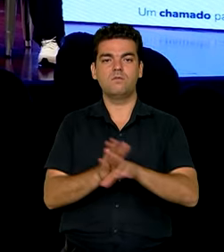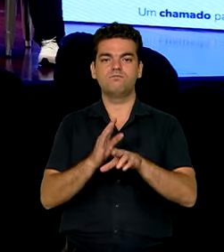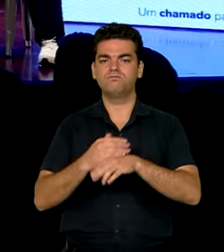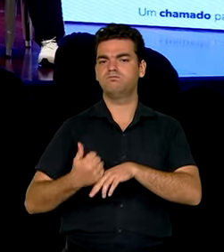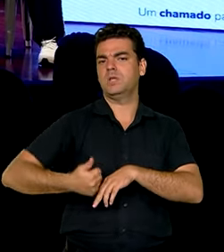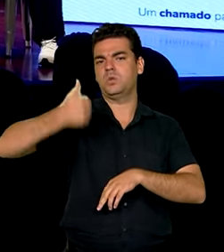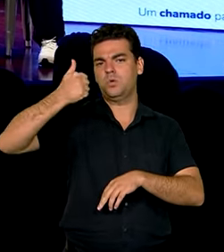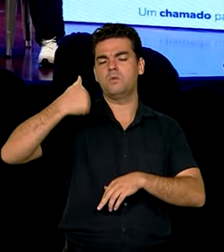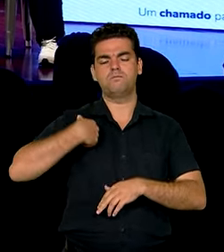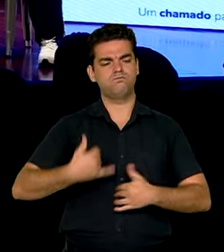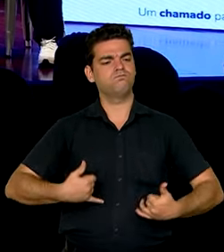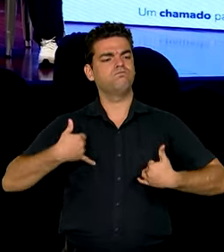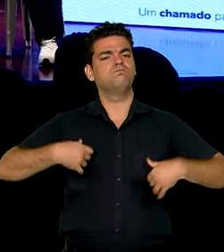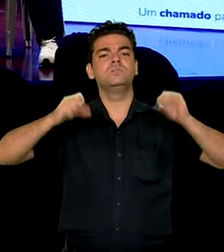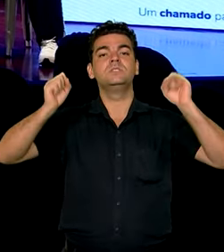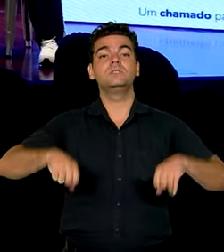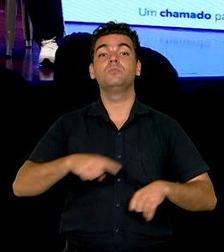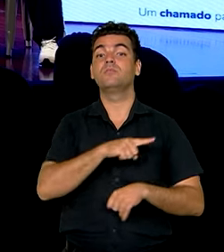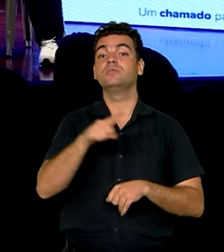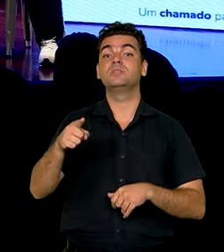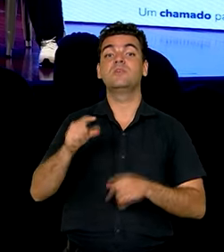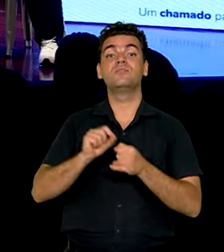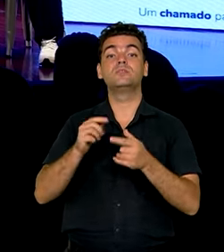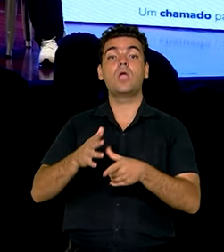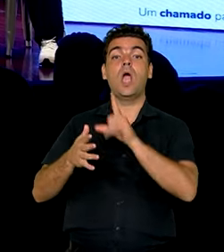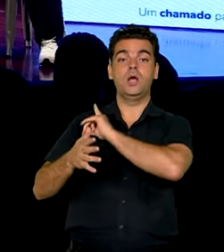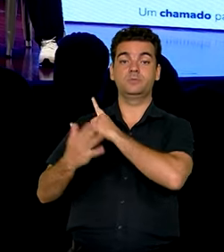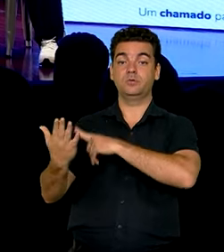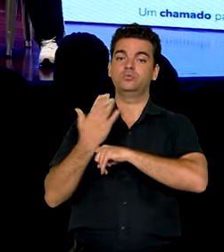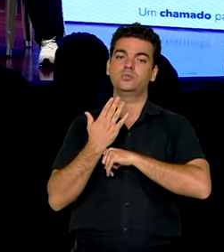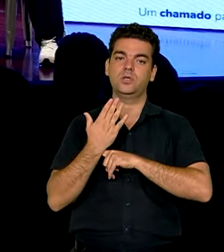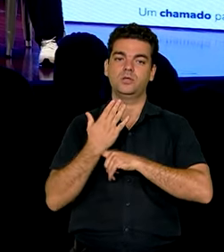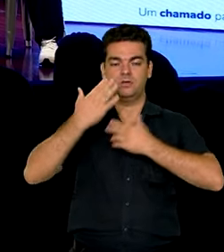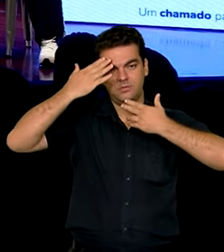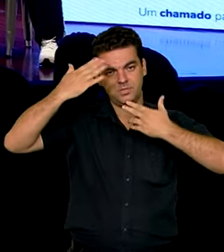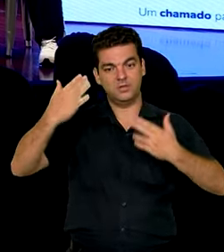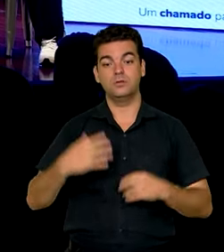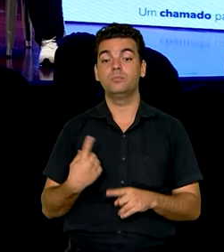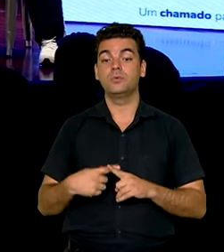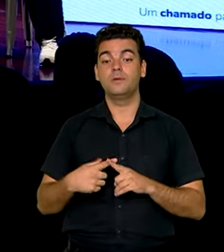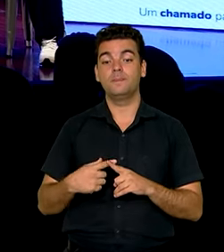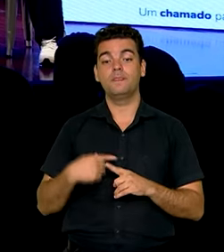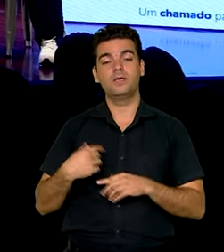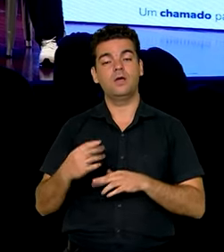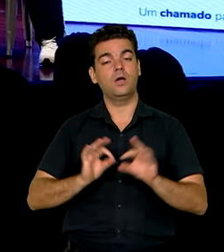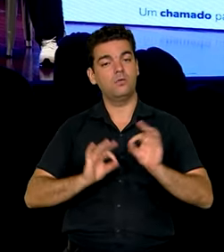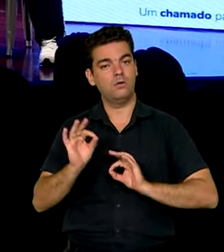com muito orgulho do que vocês fizeram pelas nossas vidas. Porque uma oportunidade, ela salva a vida.